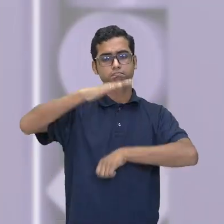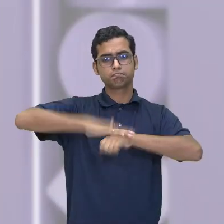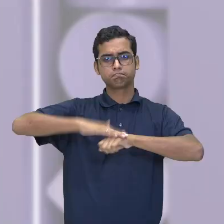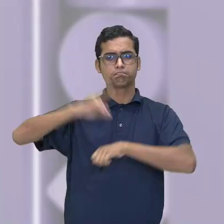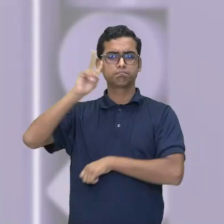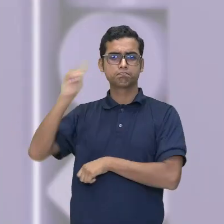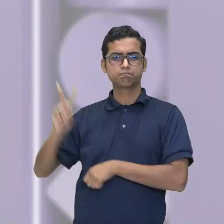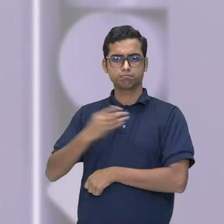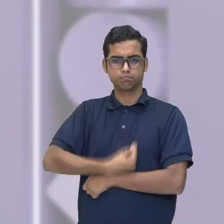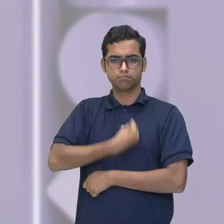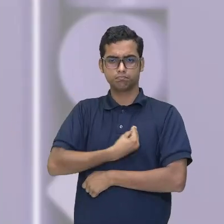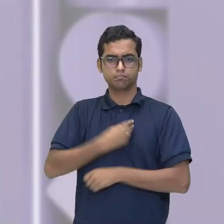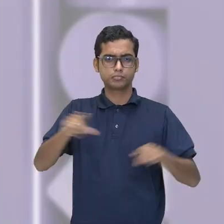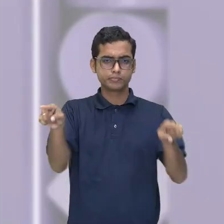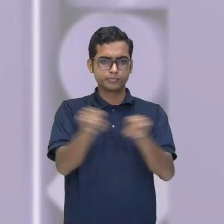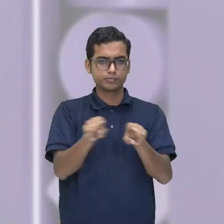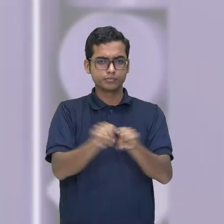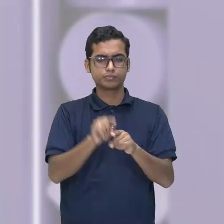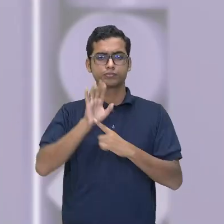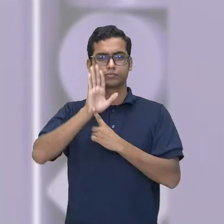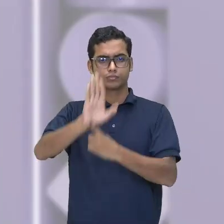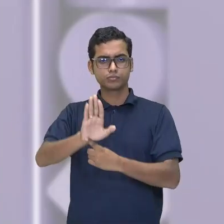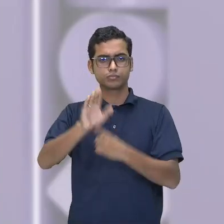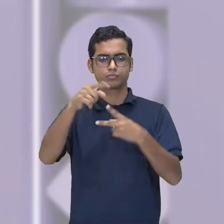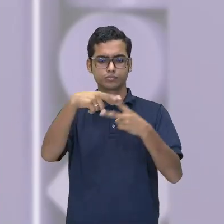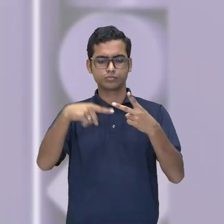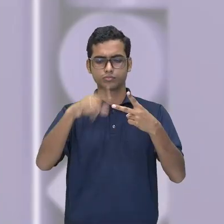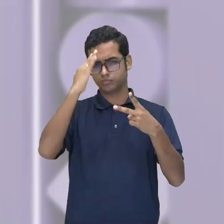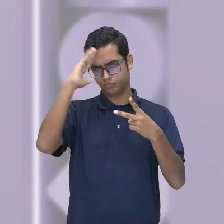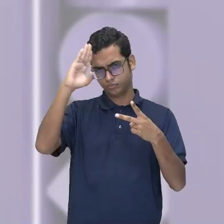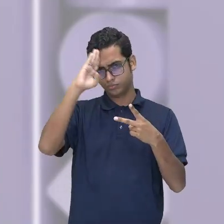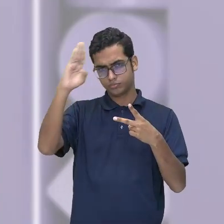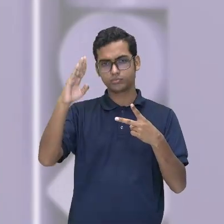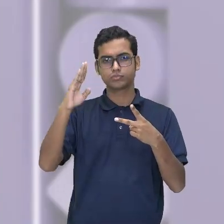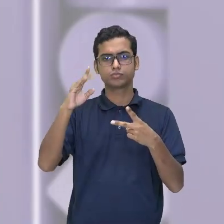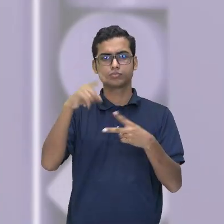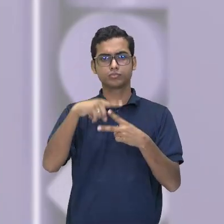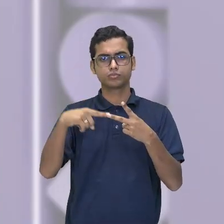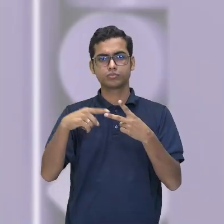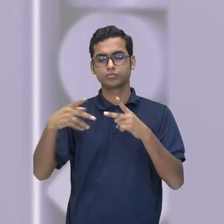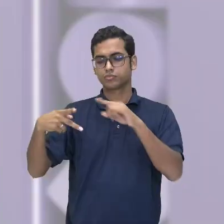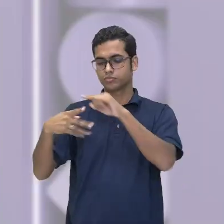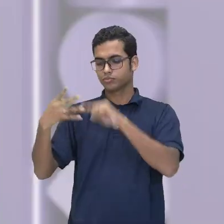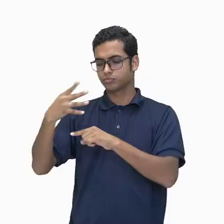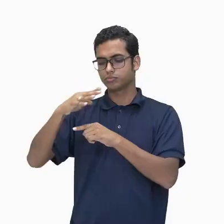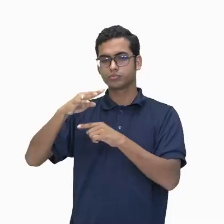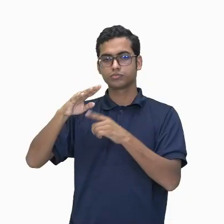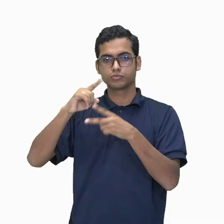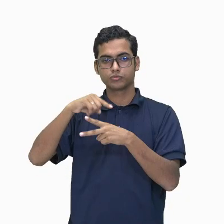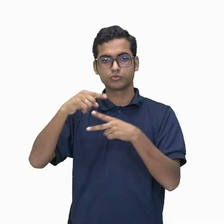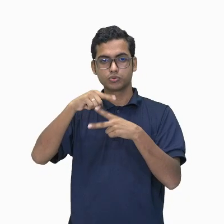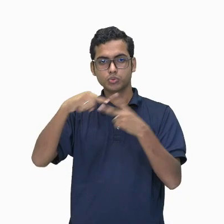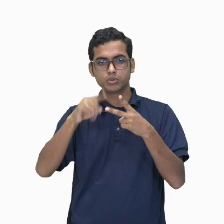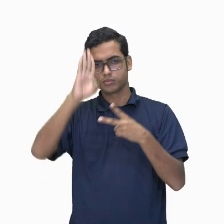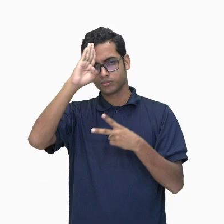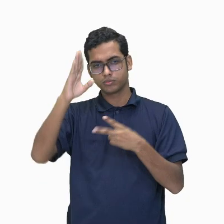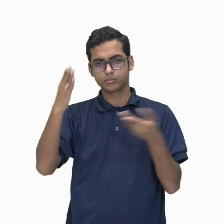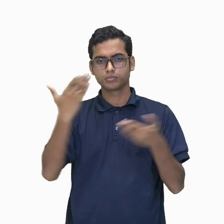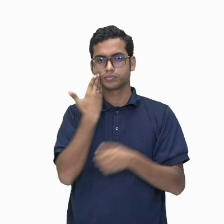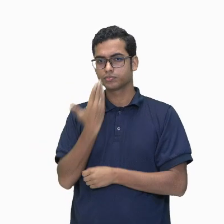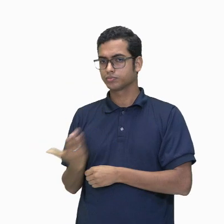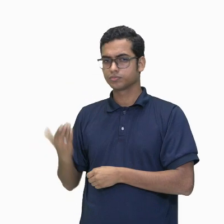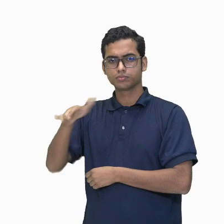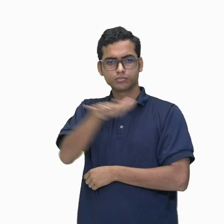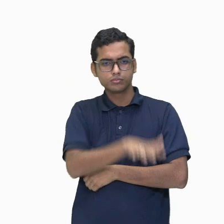eu queria citar 2 em especial que são frutos dessas 4 dimensões que eu coloquei para vocês. A questão